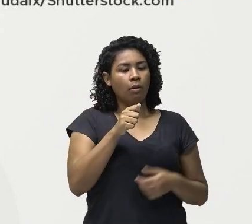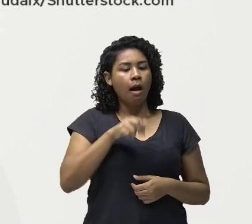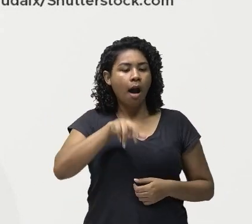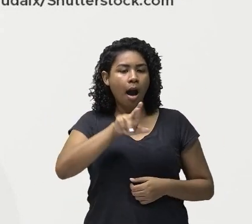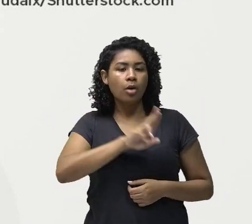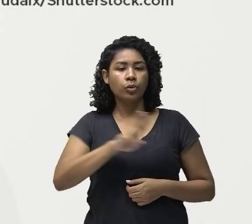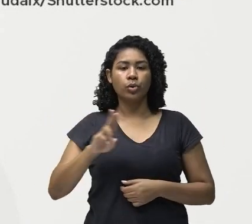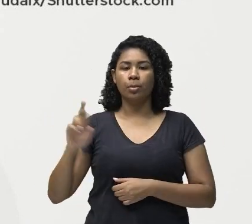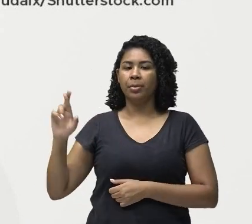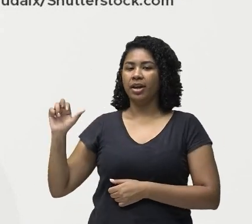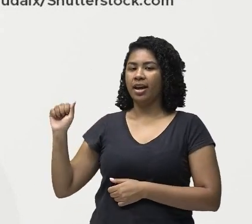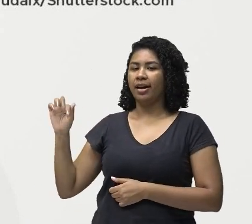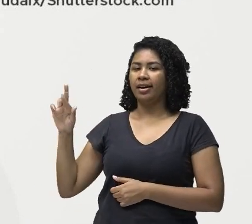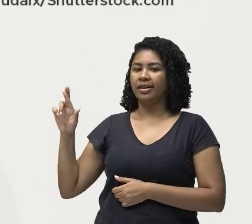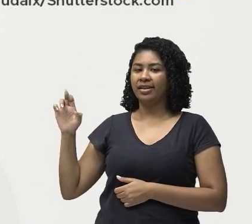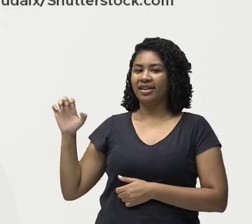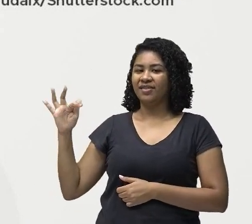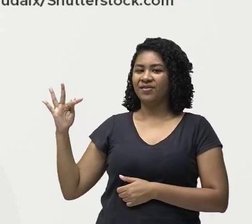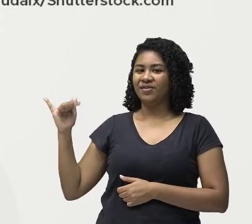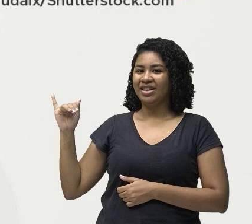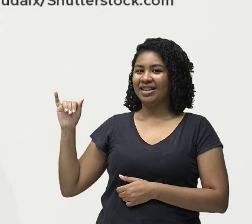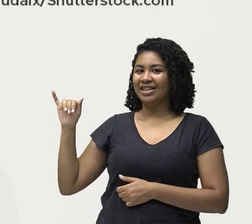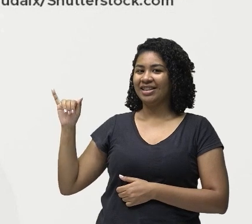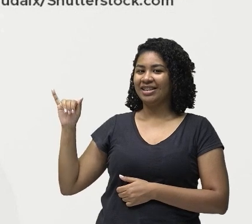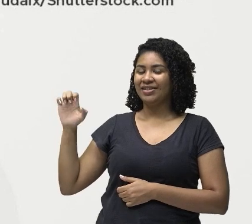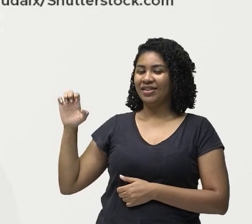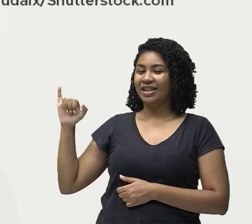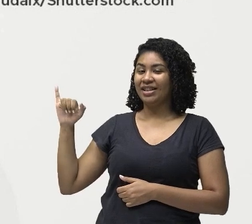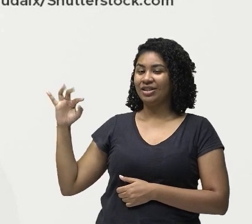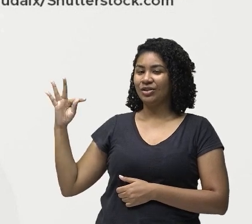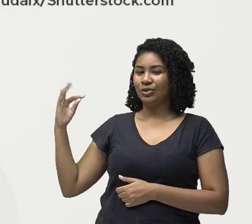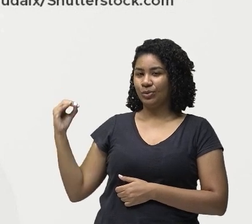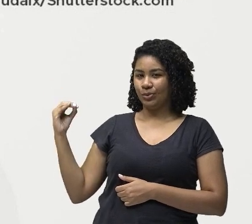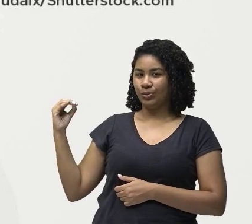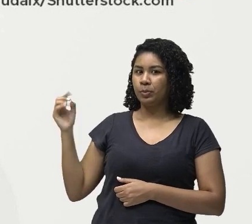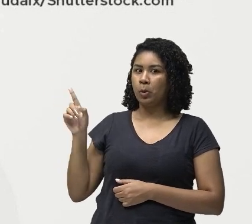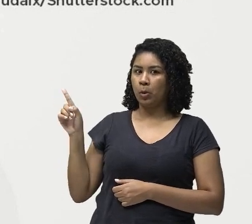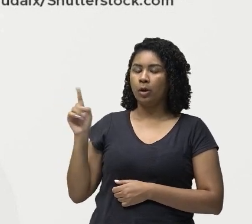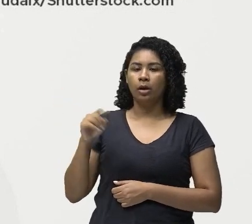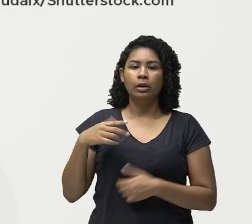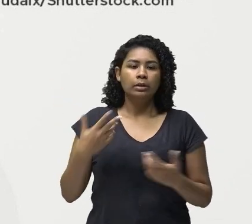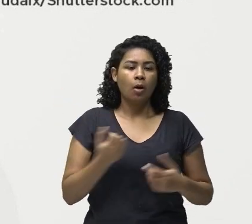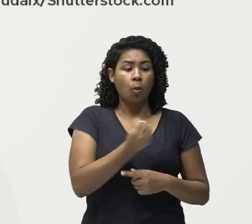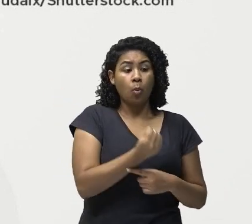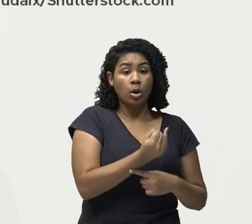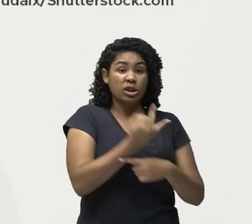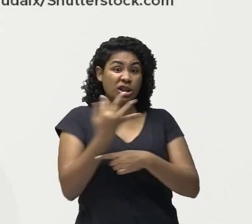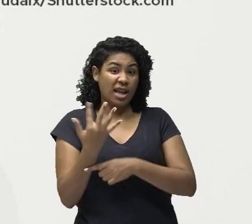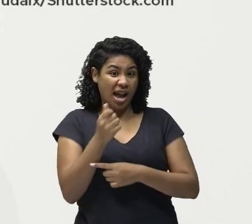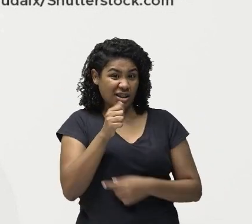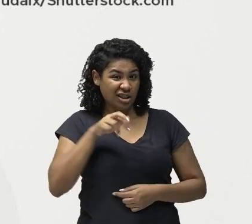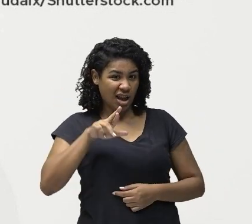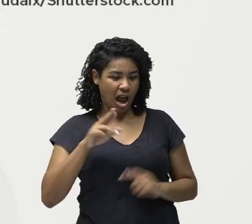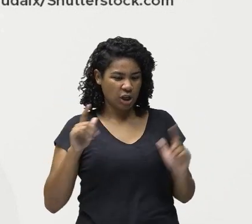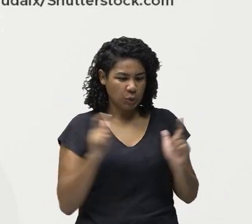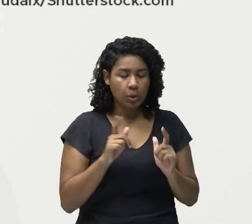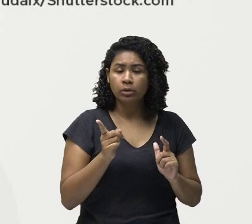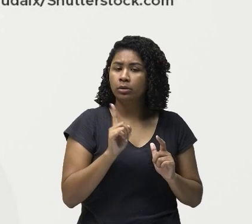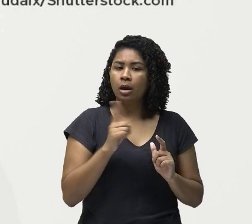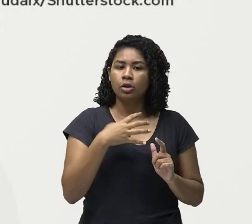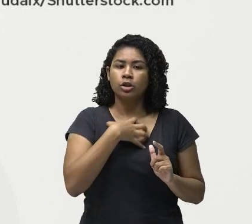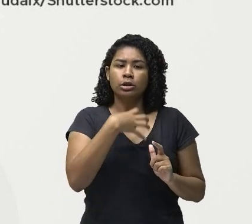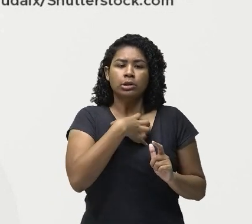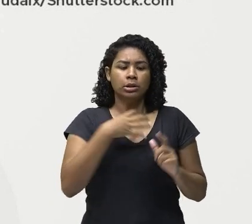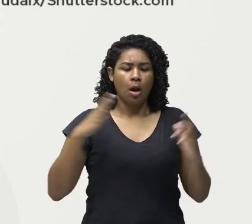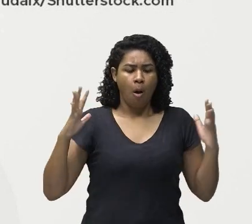encontra rarefeito. Observem que não diminui a quantidade de ar, é apenas a pressão.